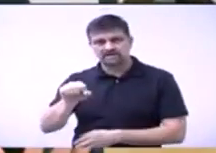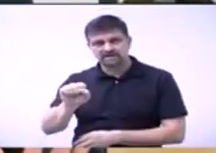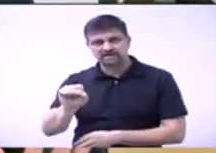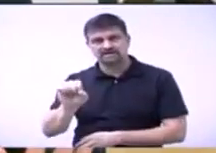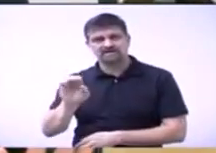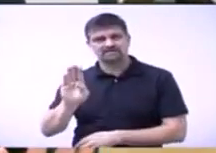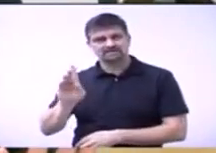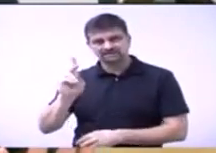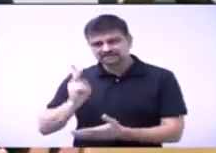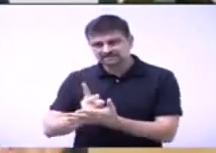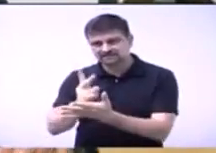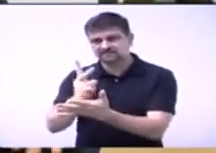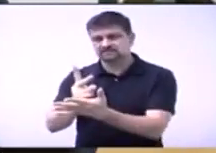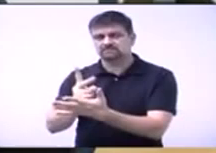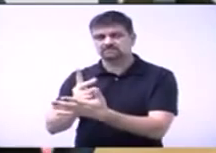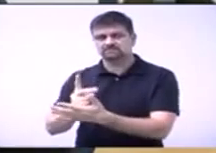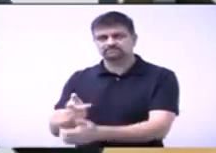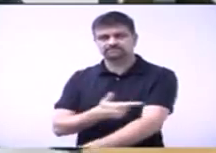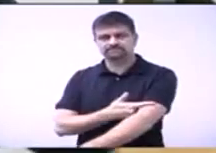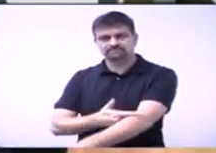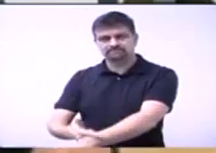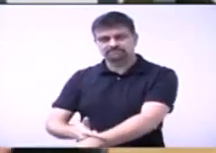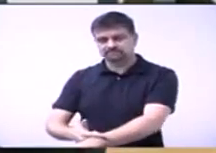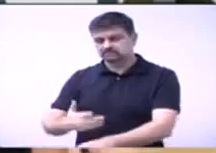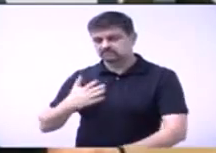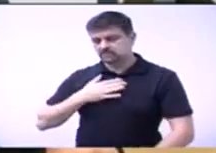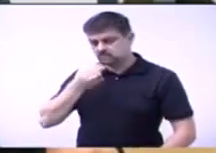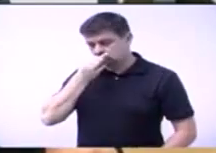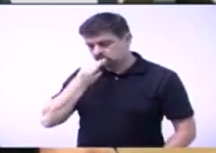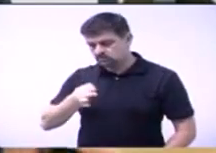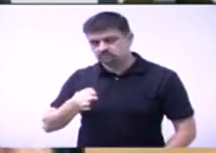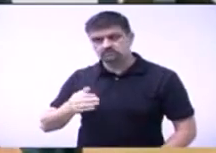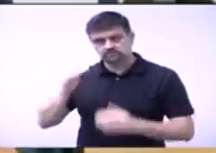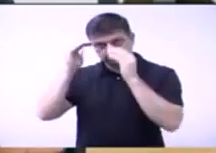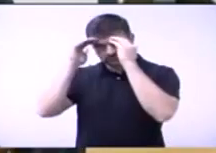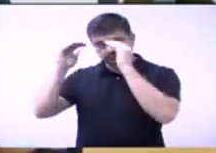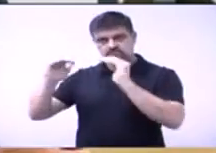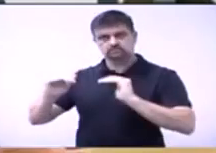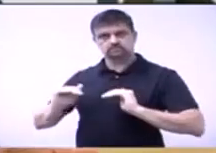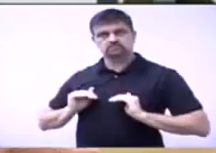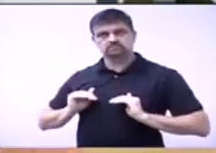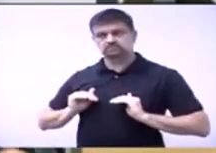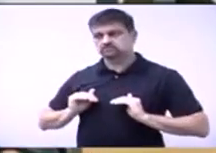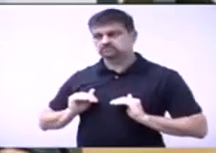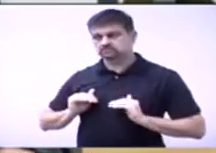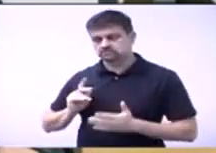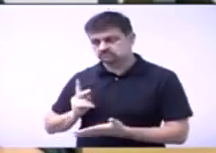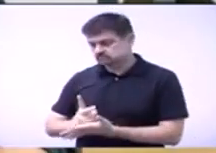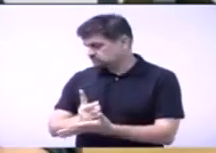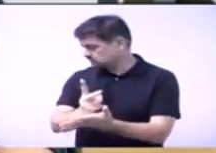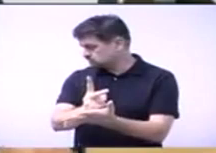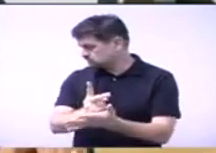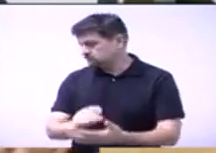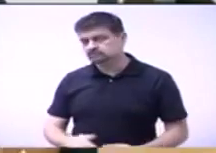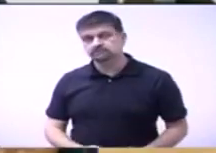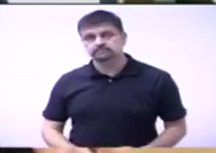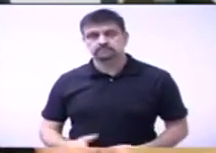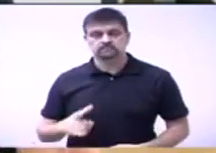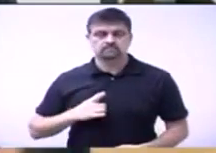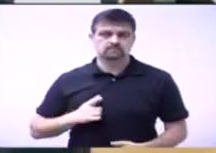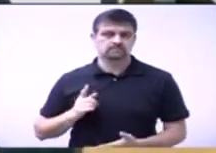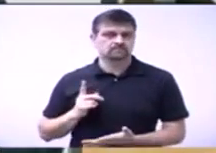respeitou nas minhas opções de voto nesse tempo. Então, eu também